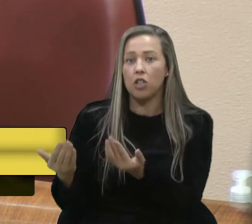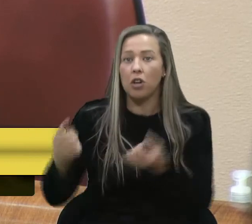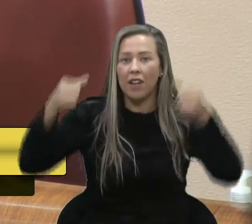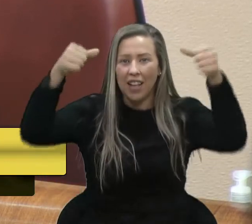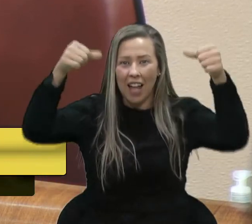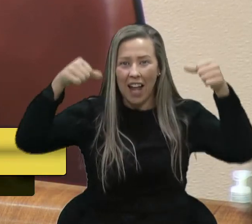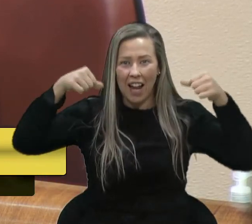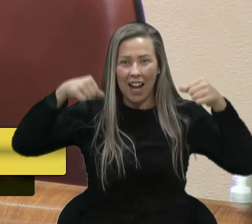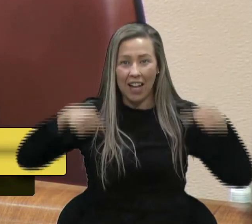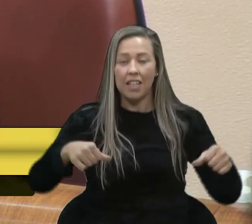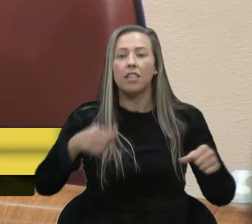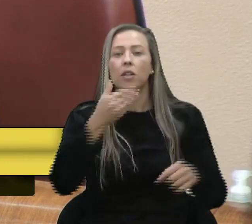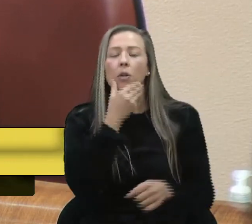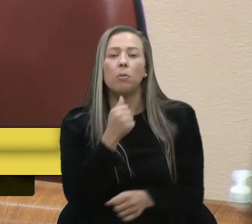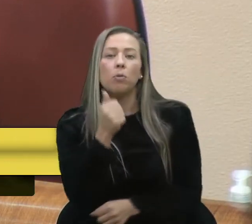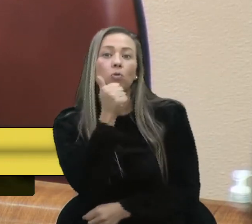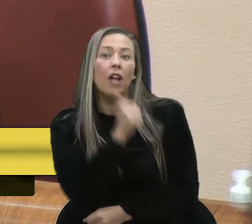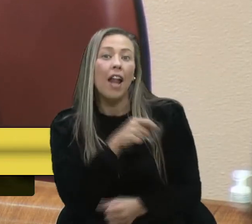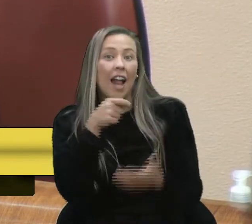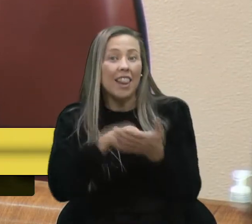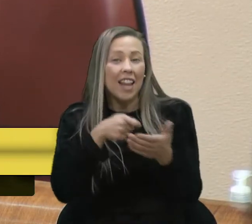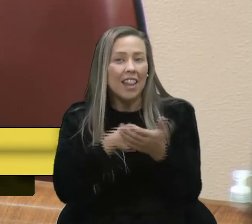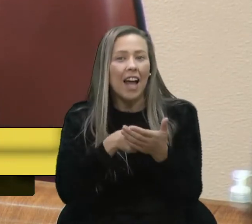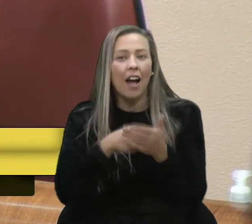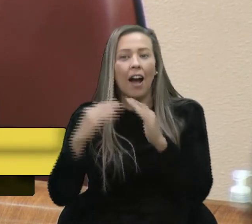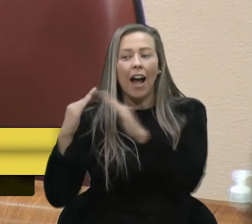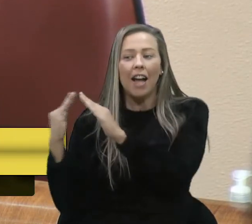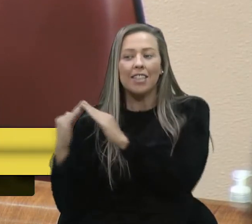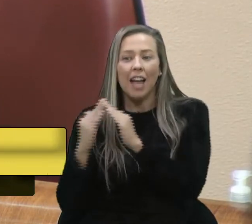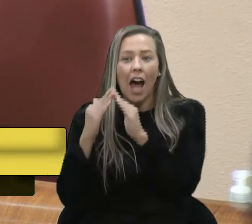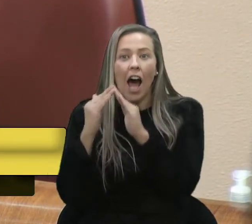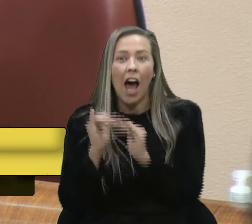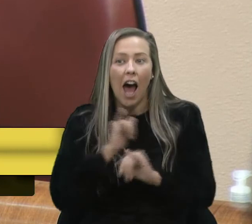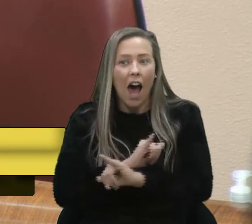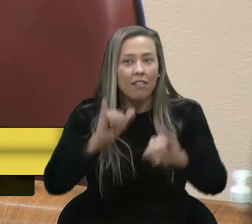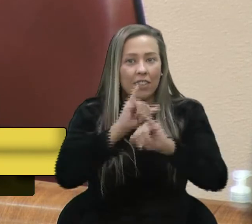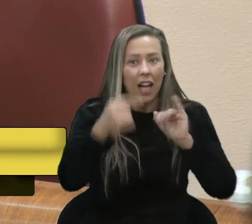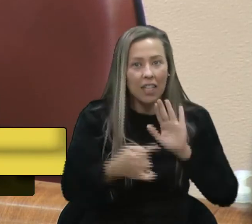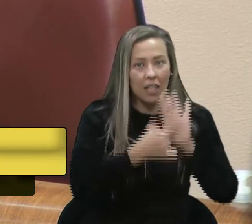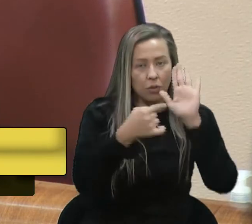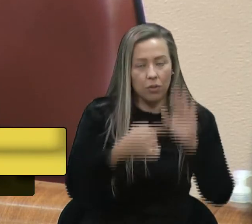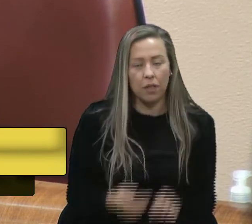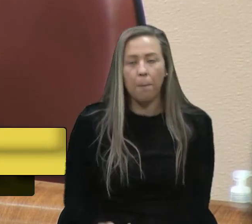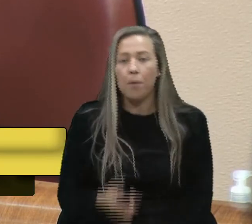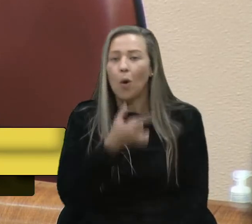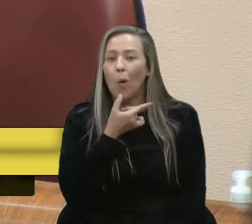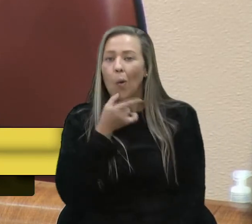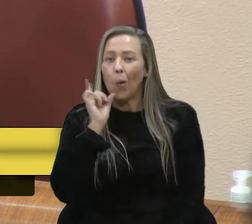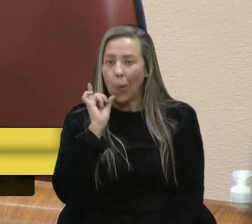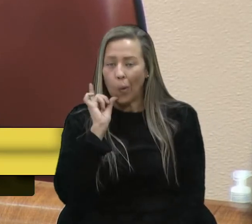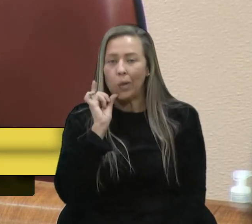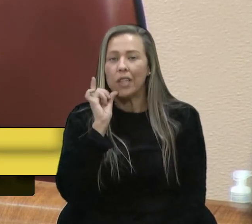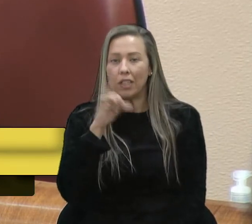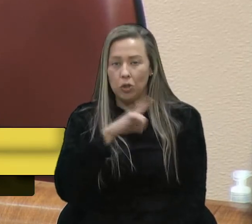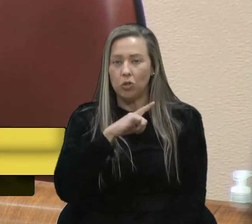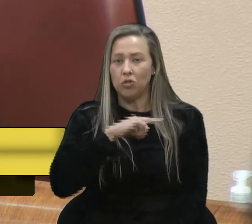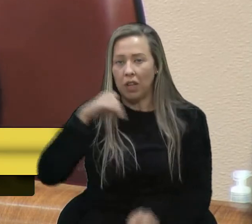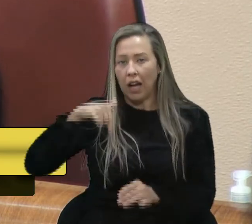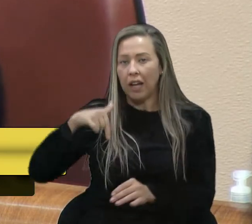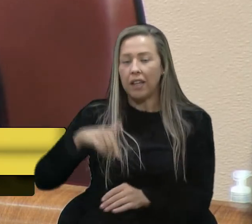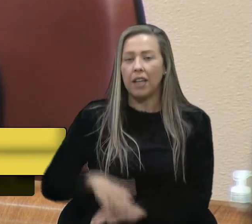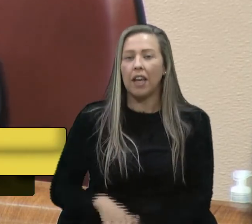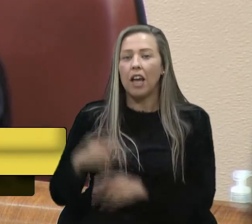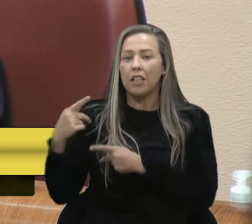de vizinhos e vizinhas aí contra a violência, combate à violência. E só para relatar, ontem nós tivemos aqui no gabinete a visita